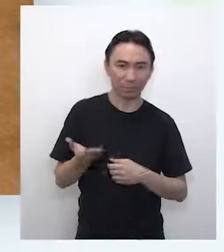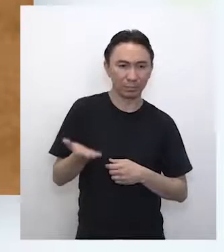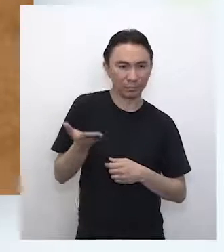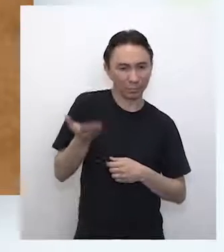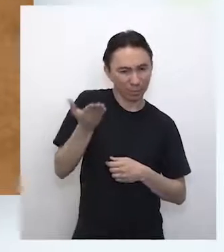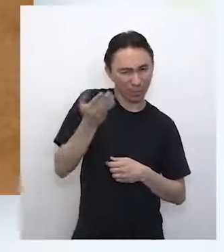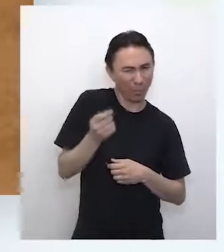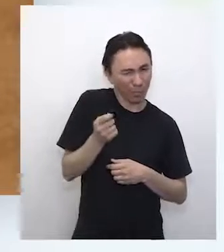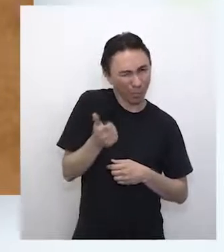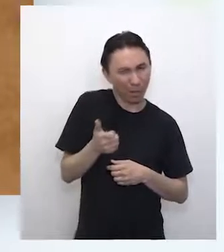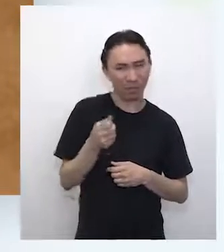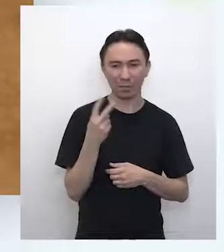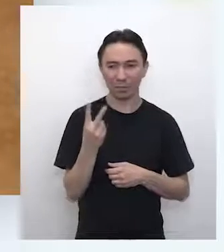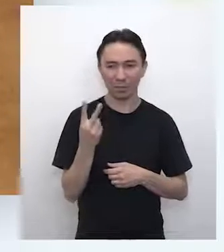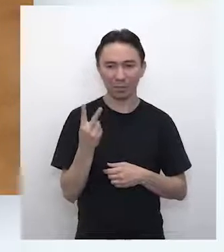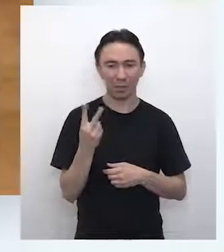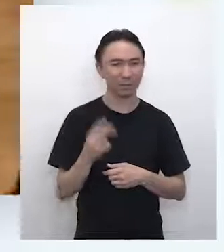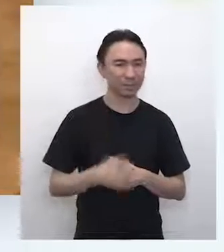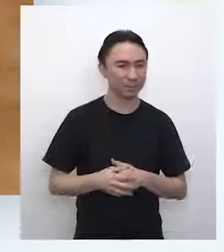quase 2.